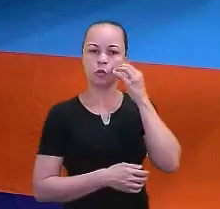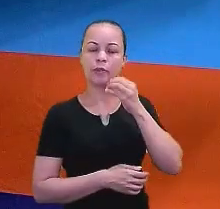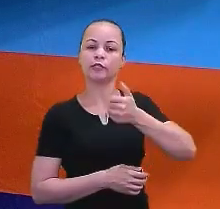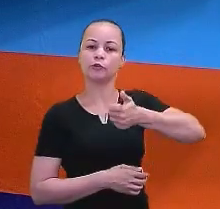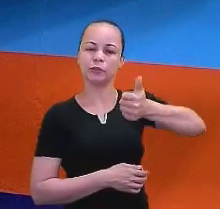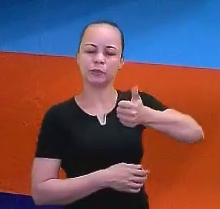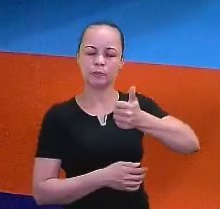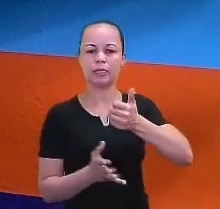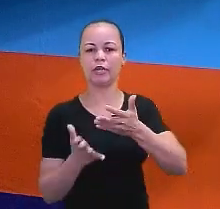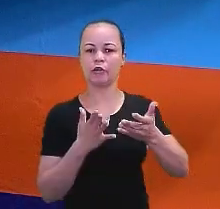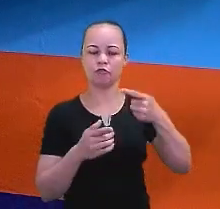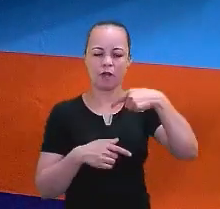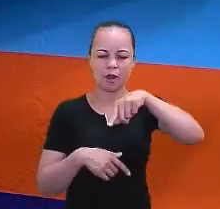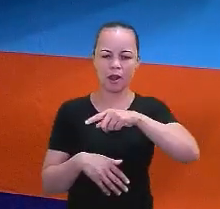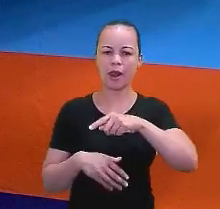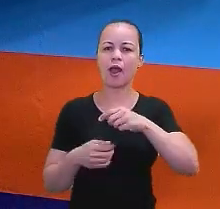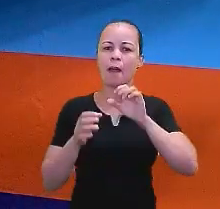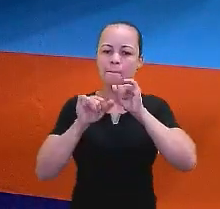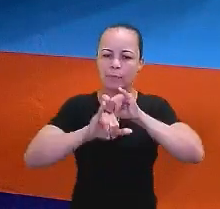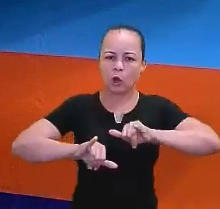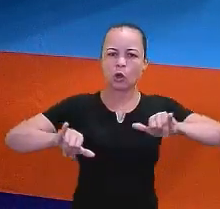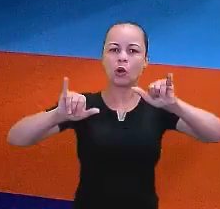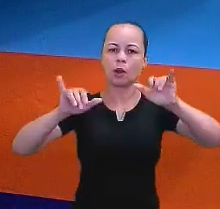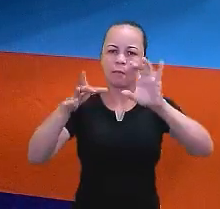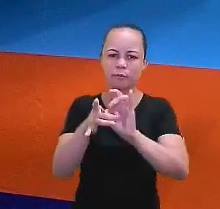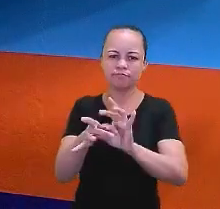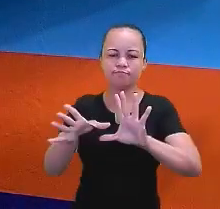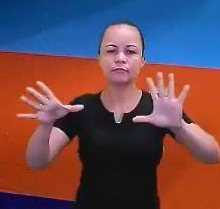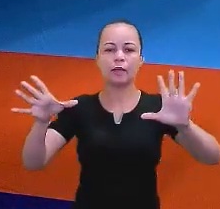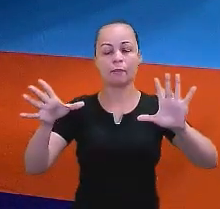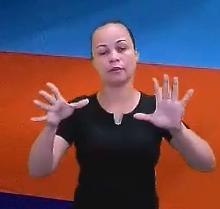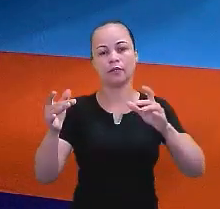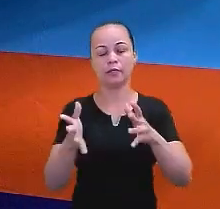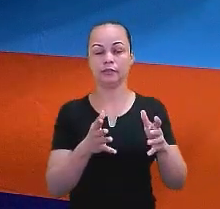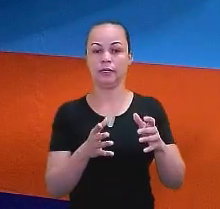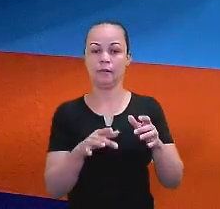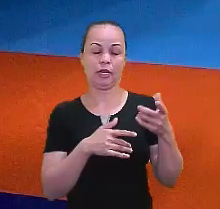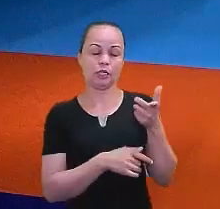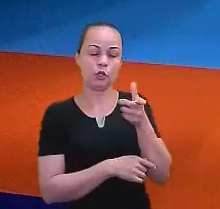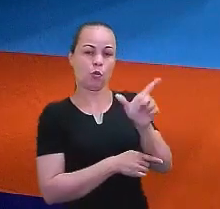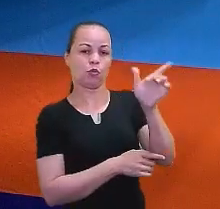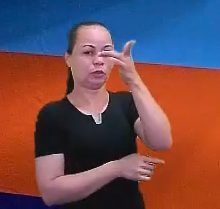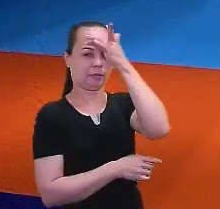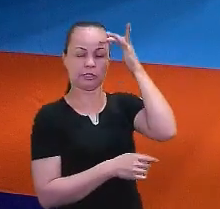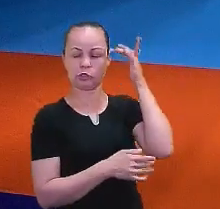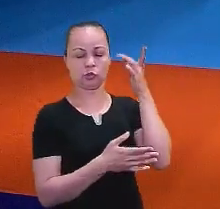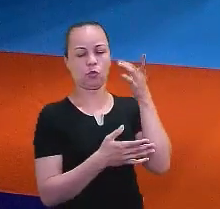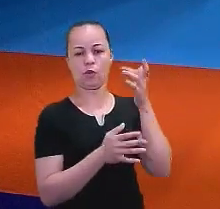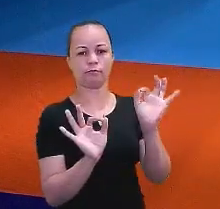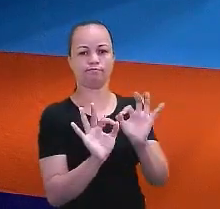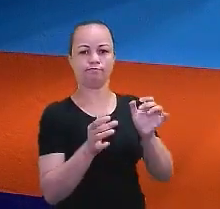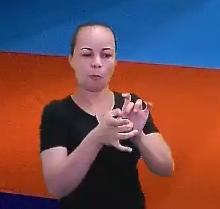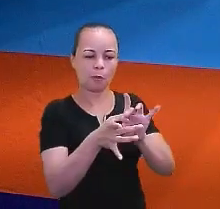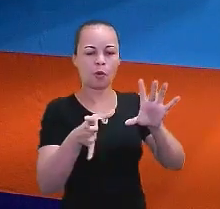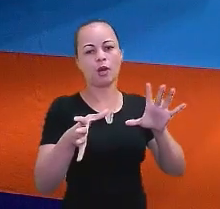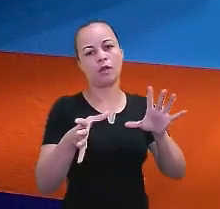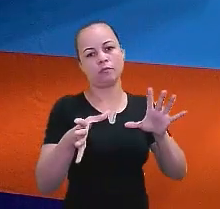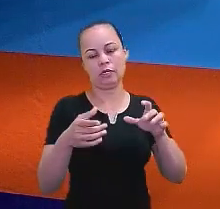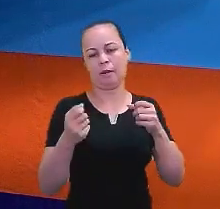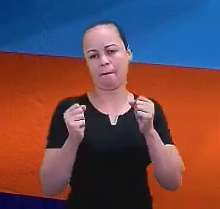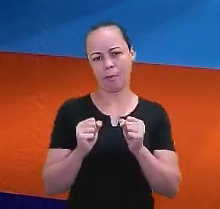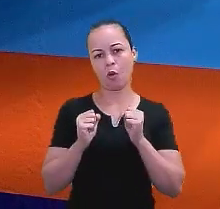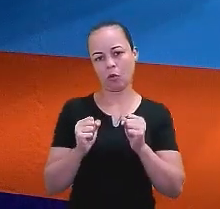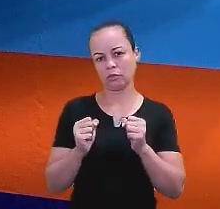a independência para que outra pessoa não proclame, então é um golpe, a gente pode considerar